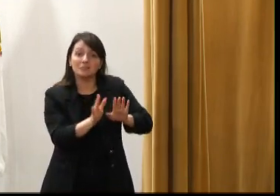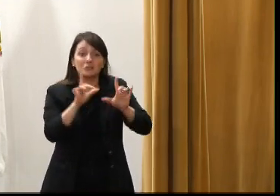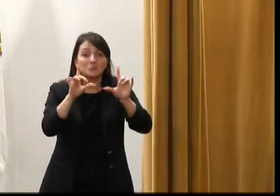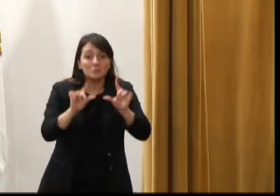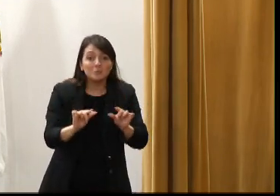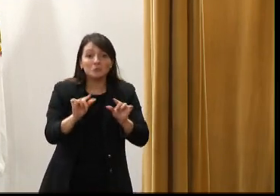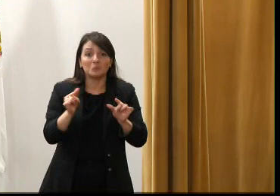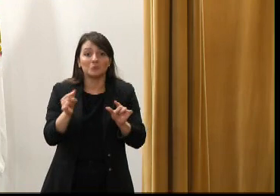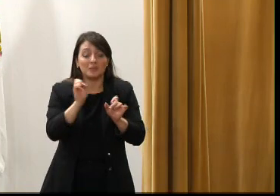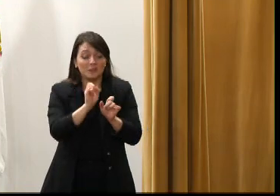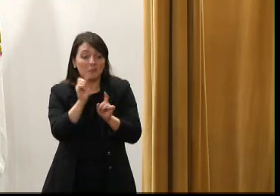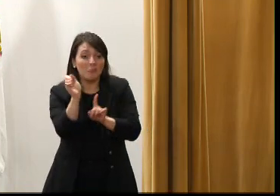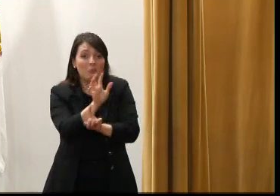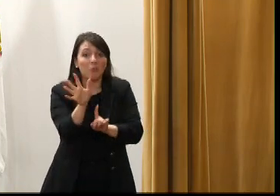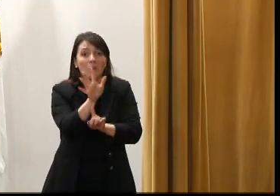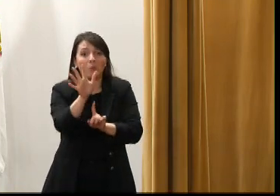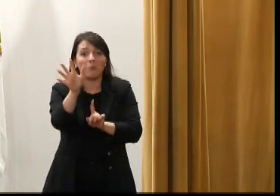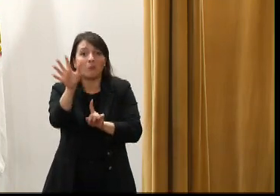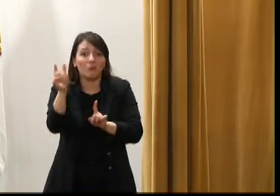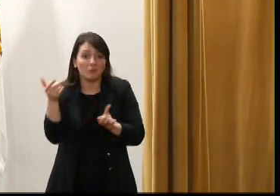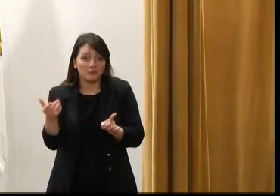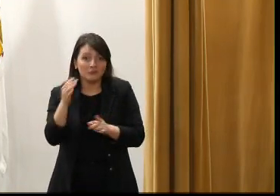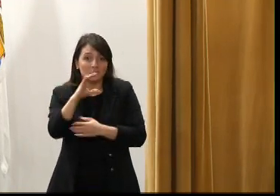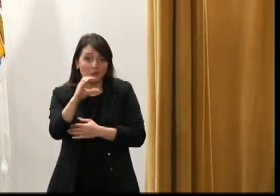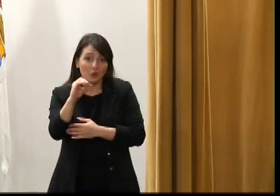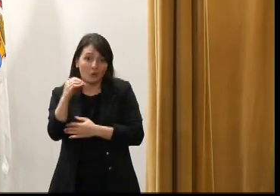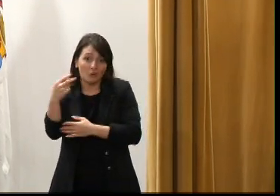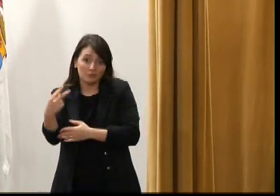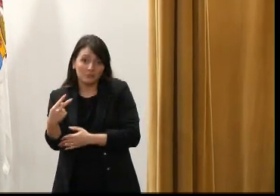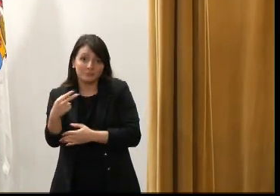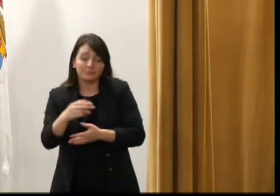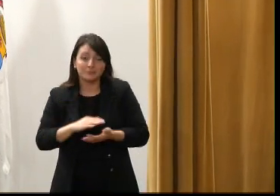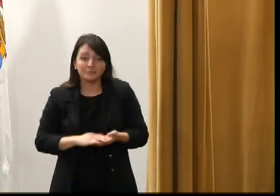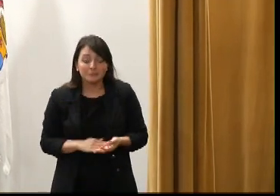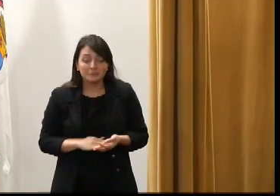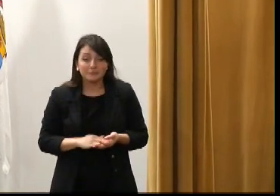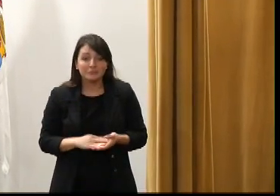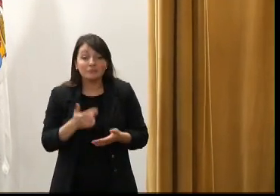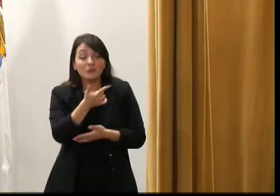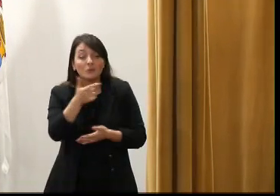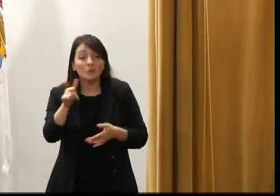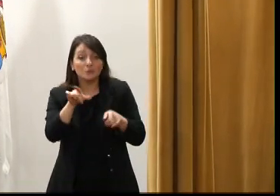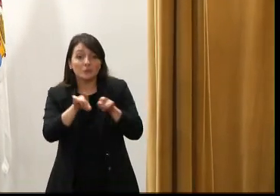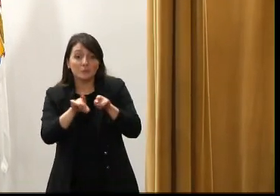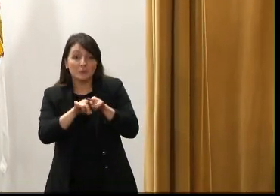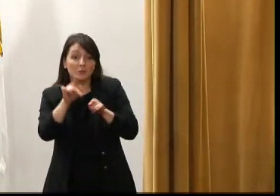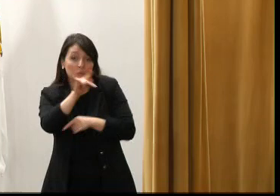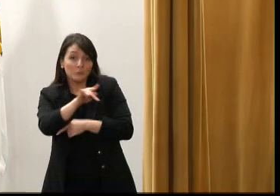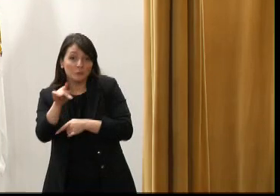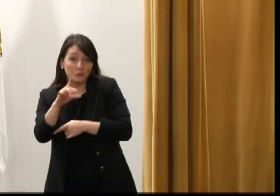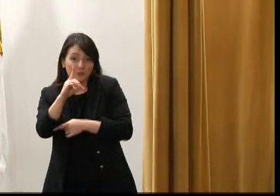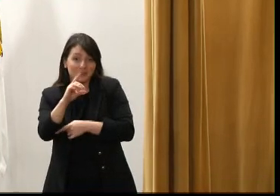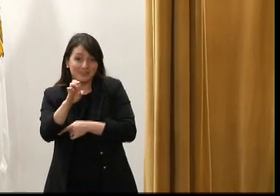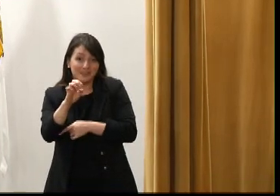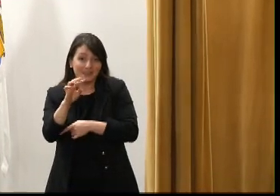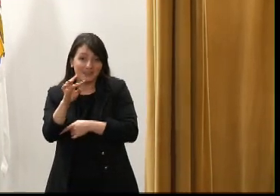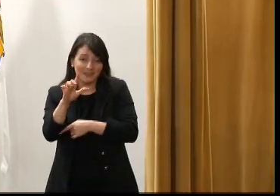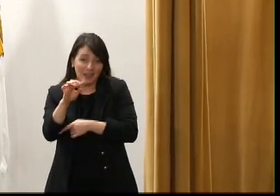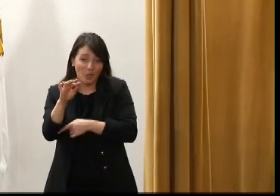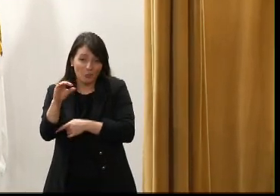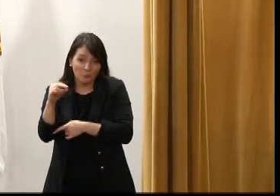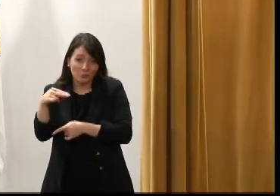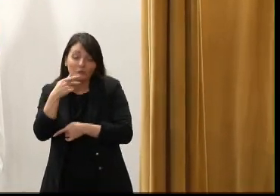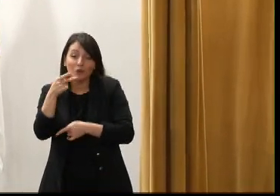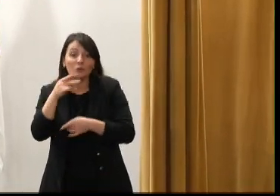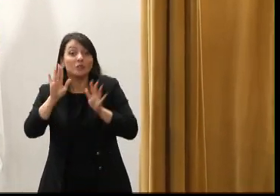a emissão de CO2. A outra questão que o professor Delton comentou também é que já